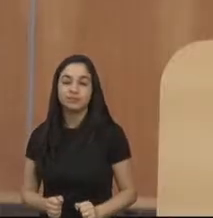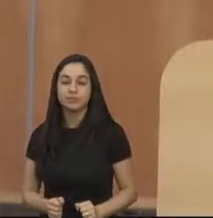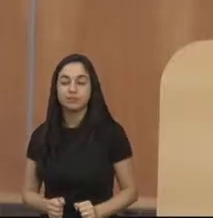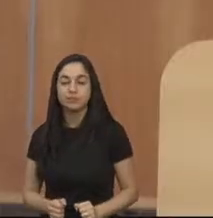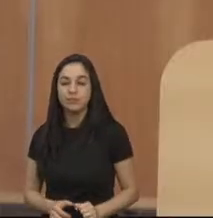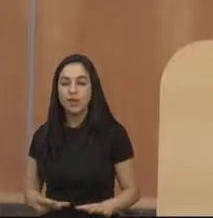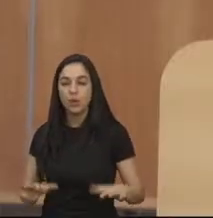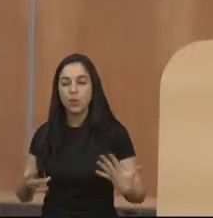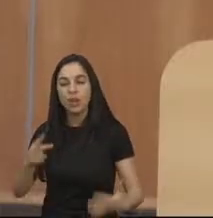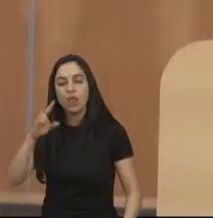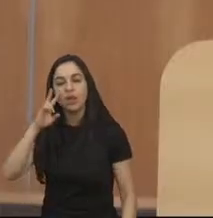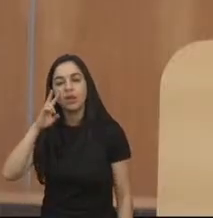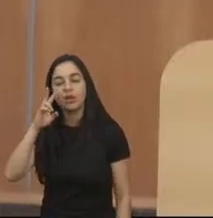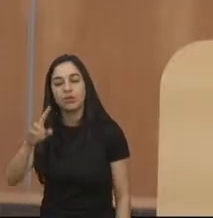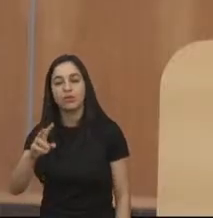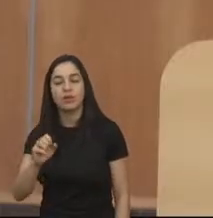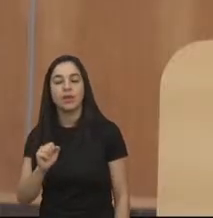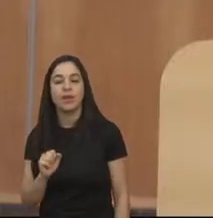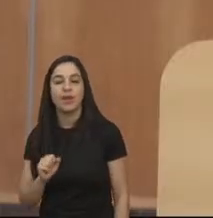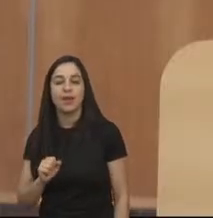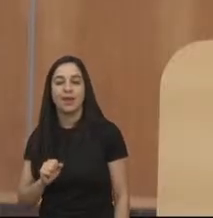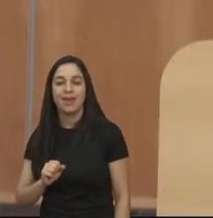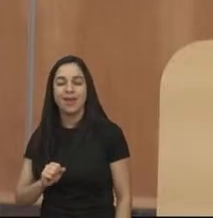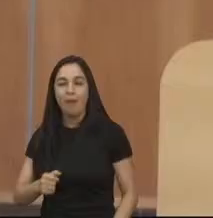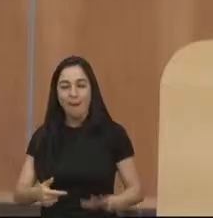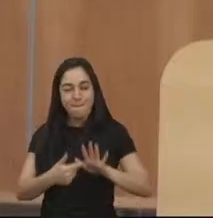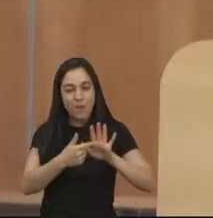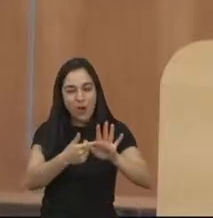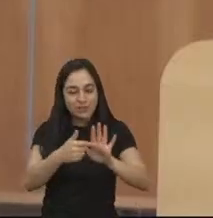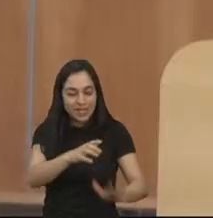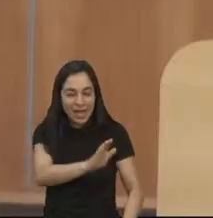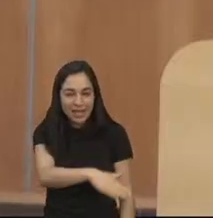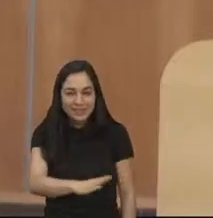na TV, mostrando os guardinha mirim,